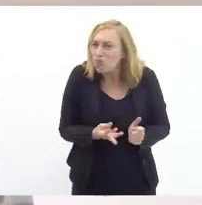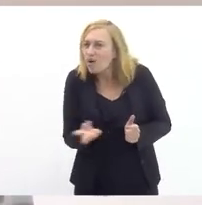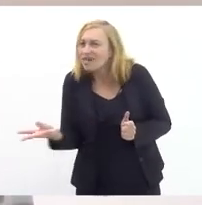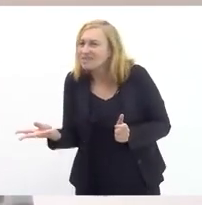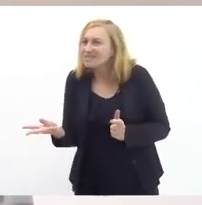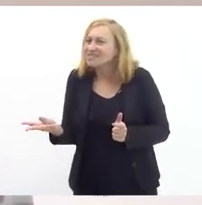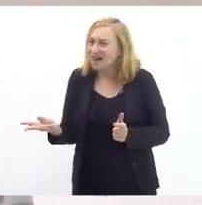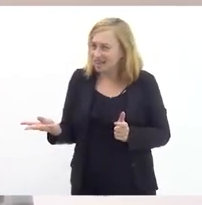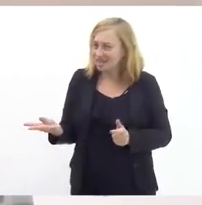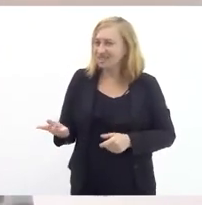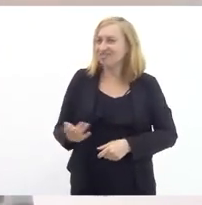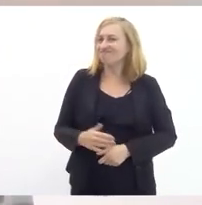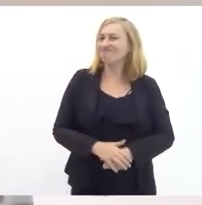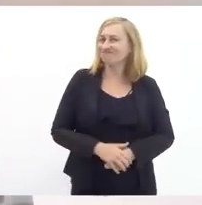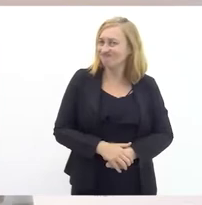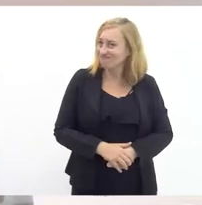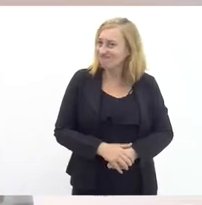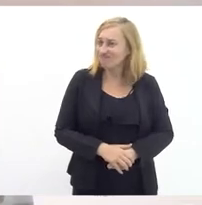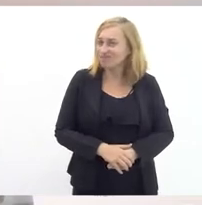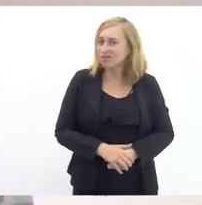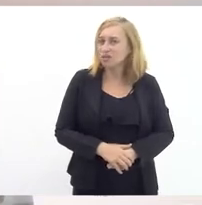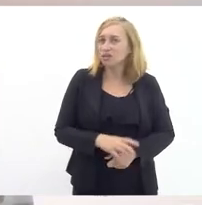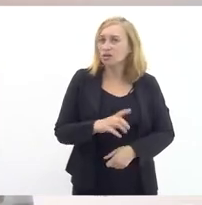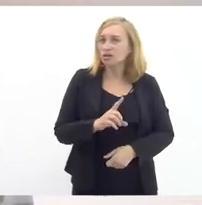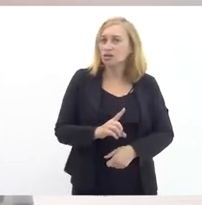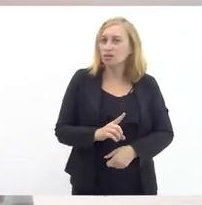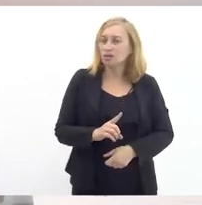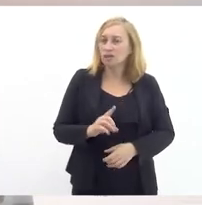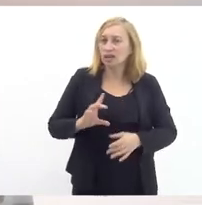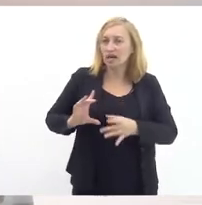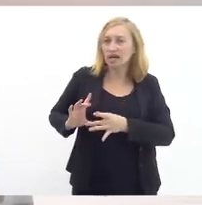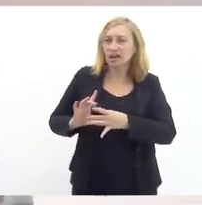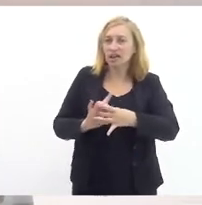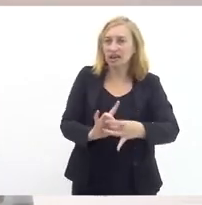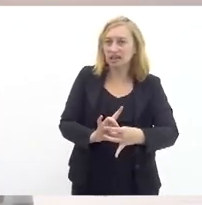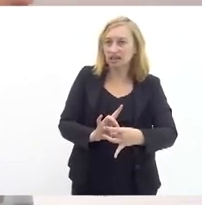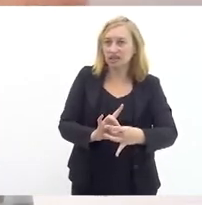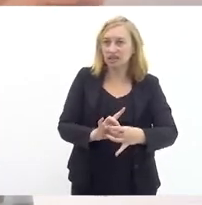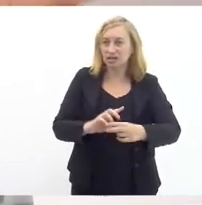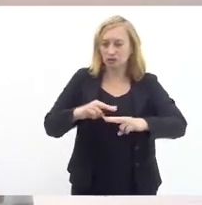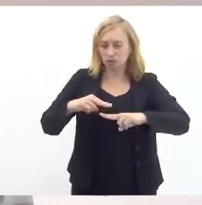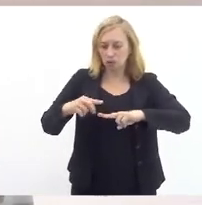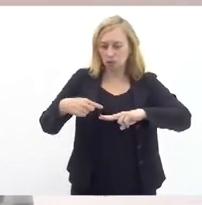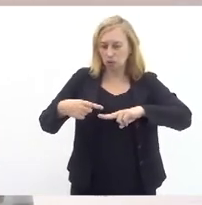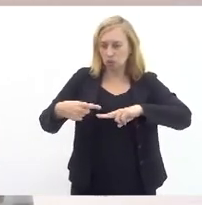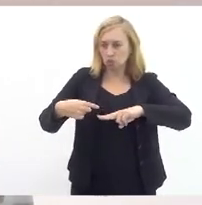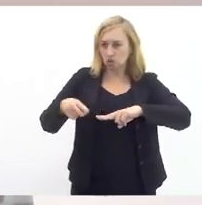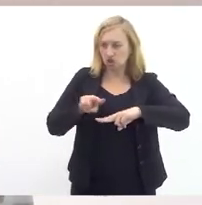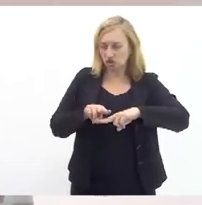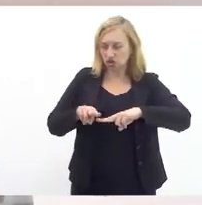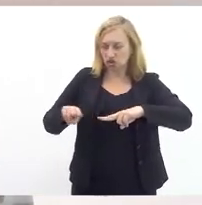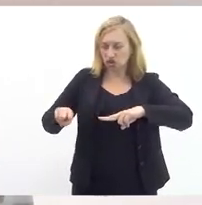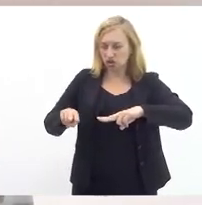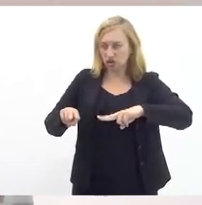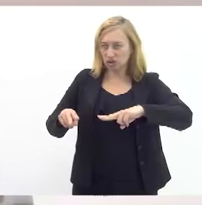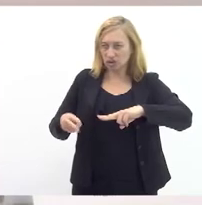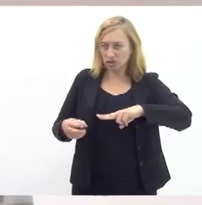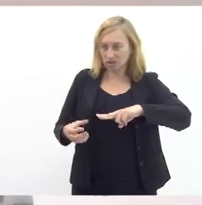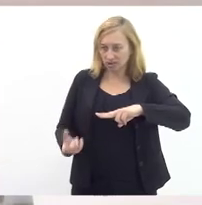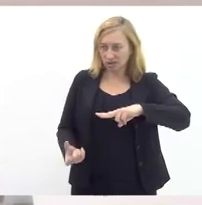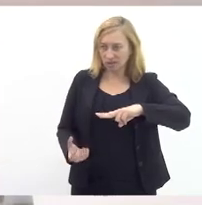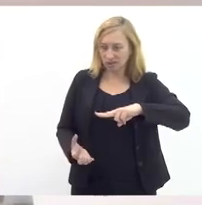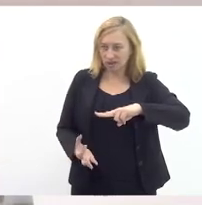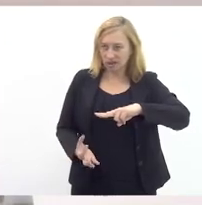totalmente deteriorados. Os dormentes ligam os drostrilhos e os trilhos são fixados nos